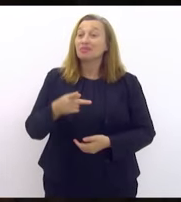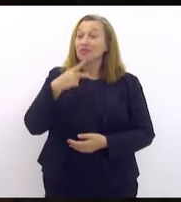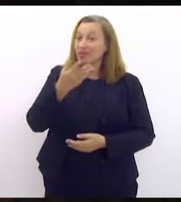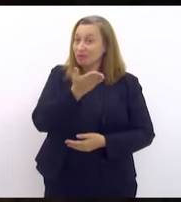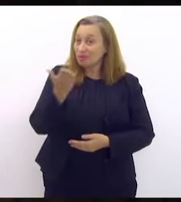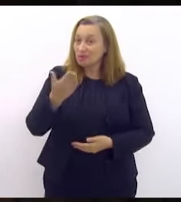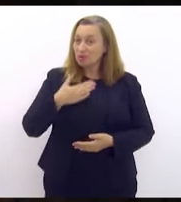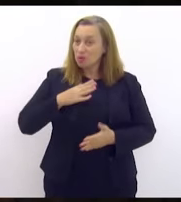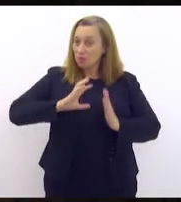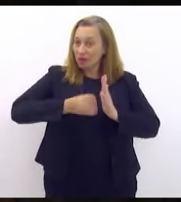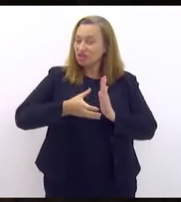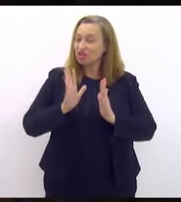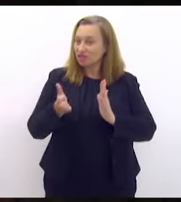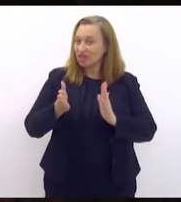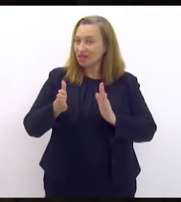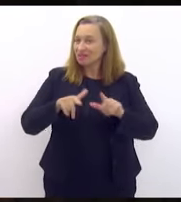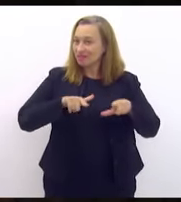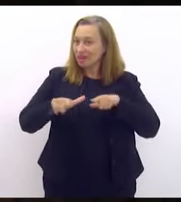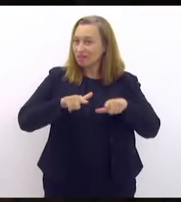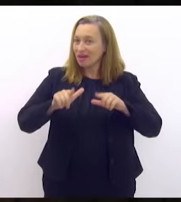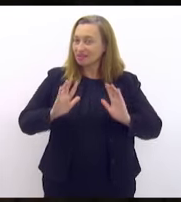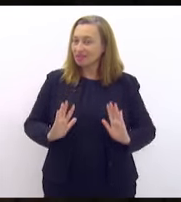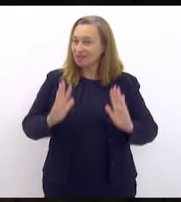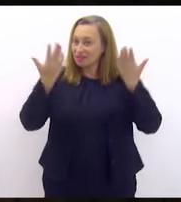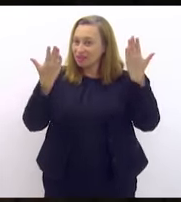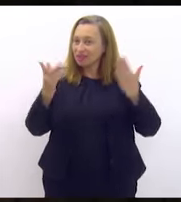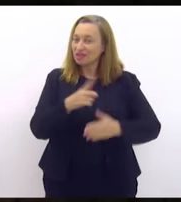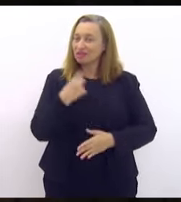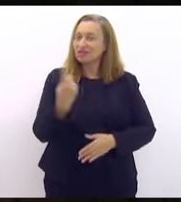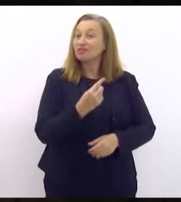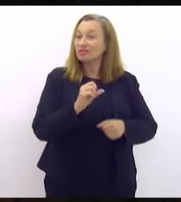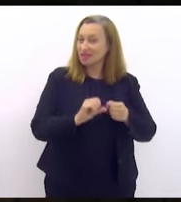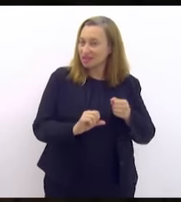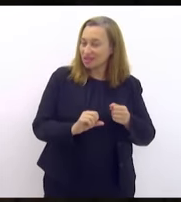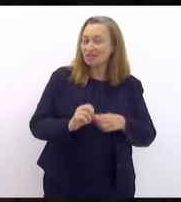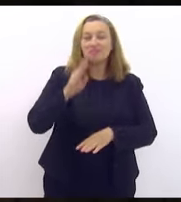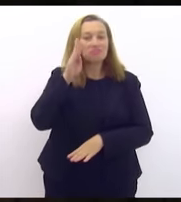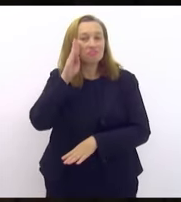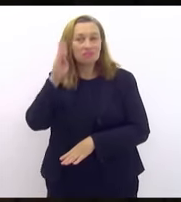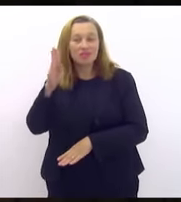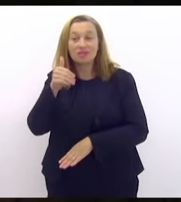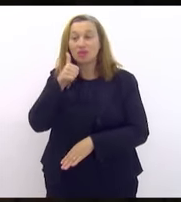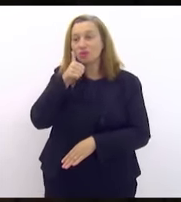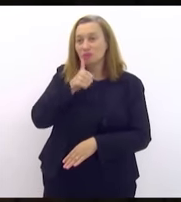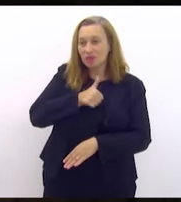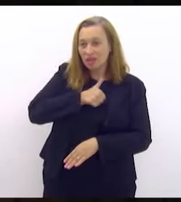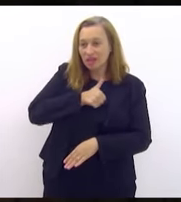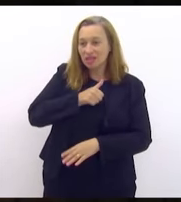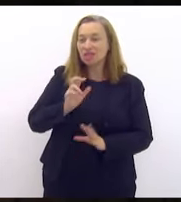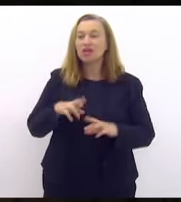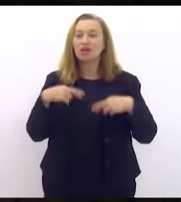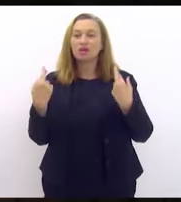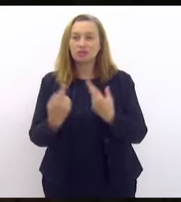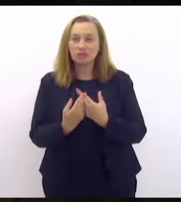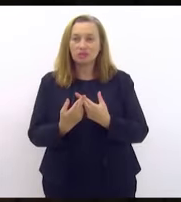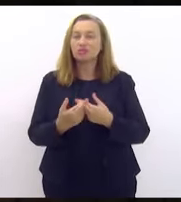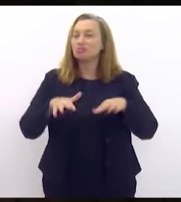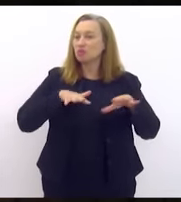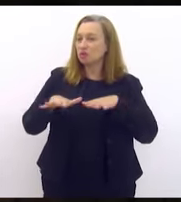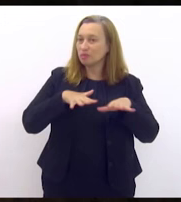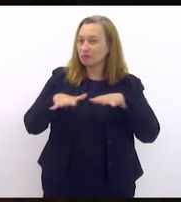meu partido já trabalha assim, tá? Nos eventos que a gente faz, principalmente o de mulheres, de encontro de mulheres, movimento.